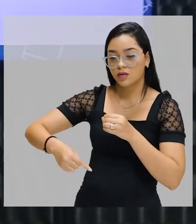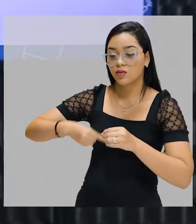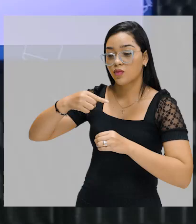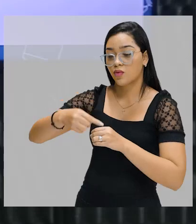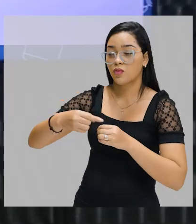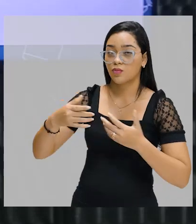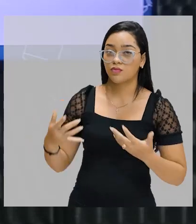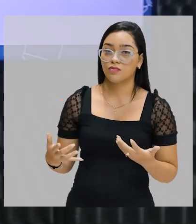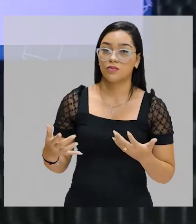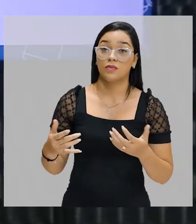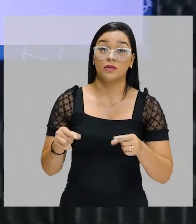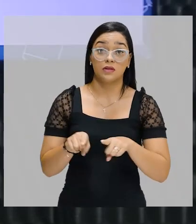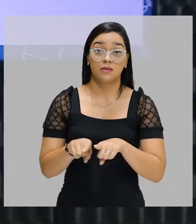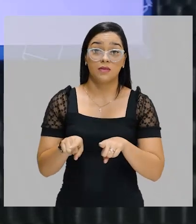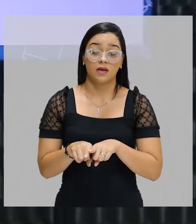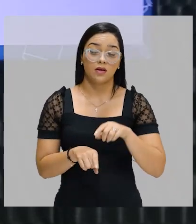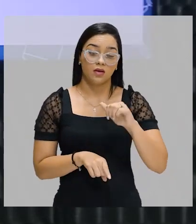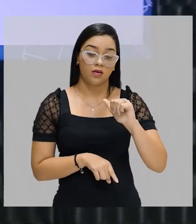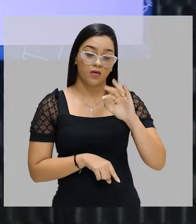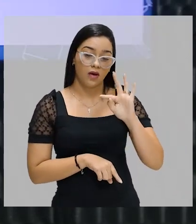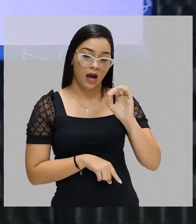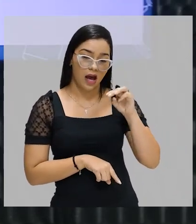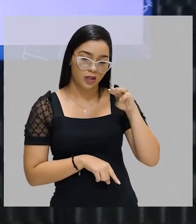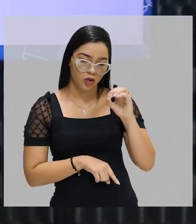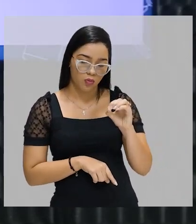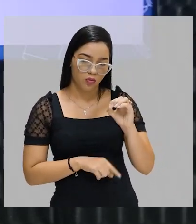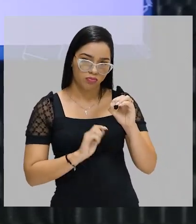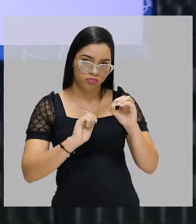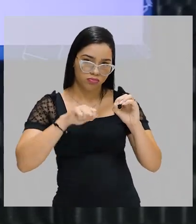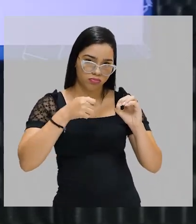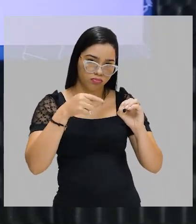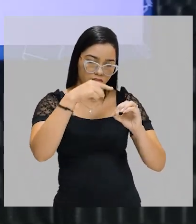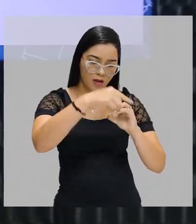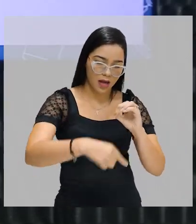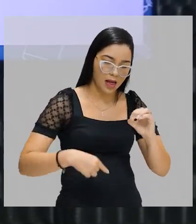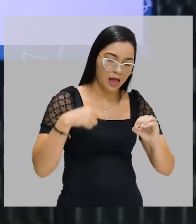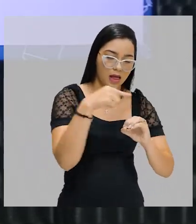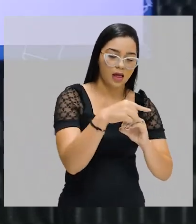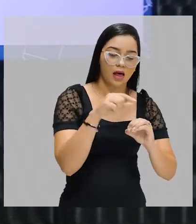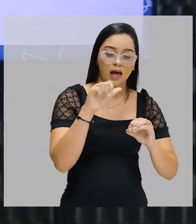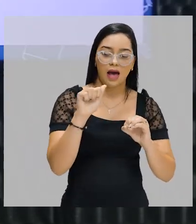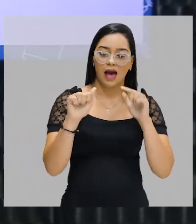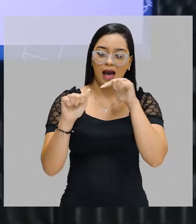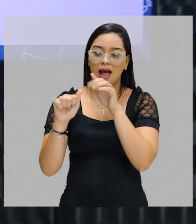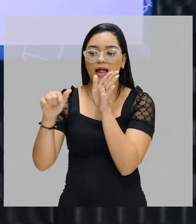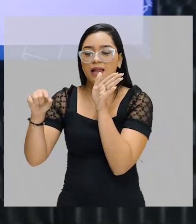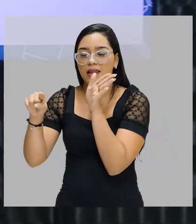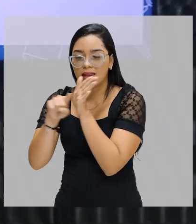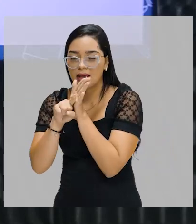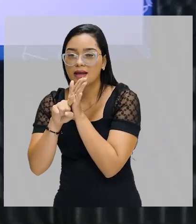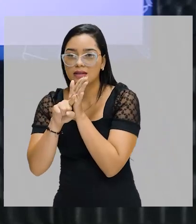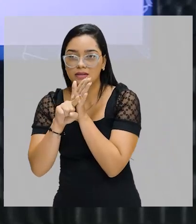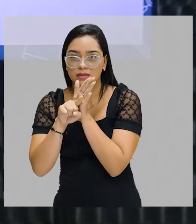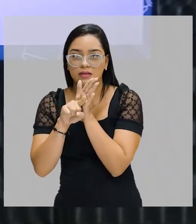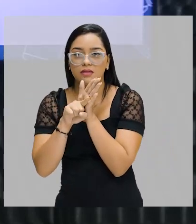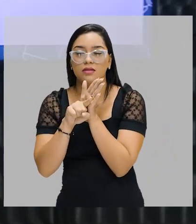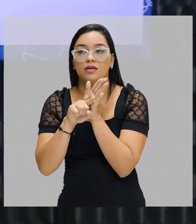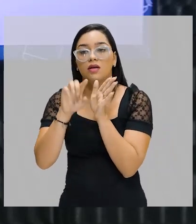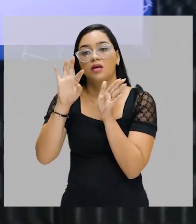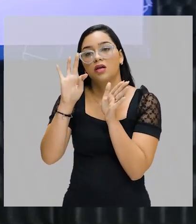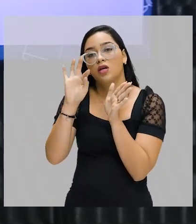certo? Então o átomo, né, a palavra átomo, então o A ele é negação, né,